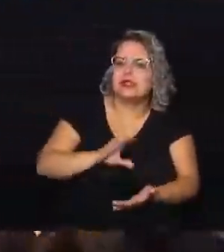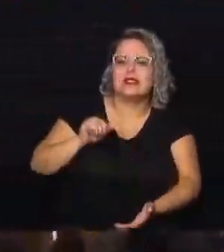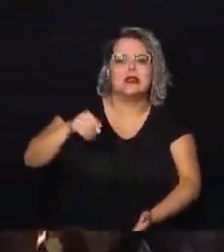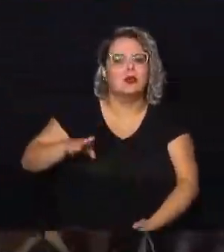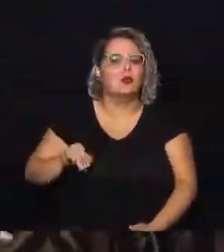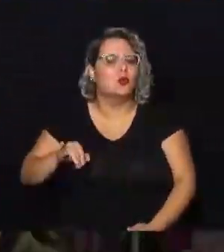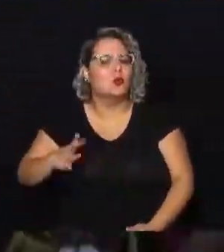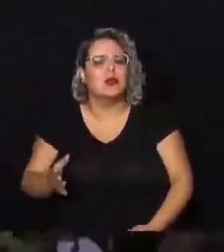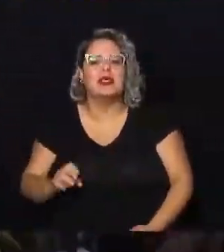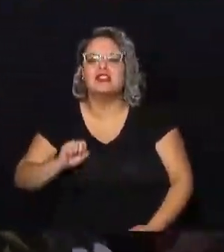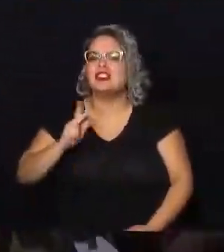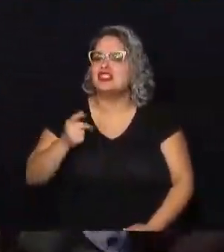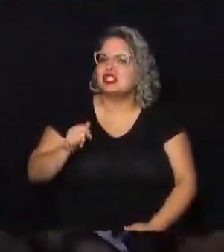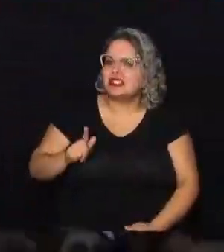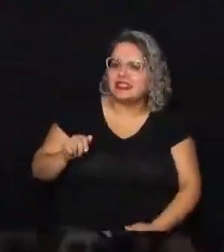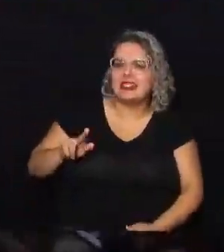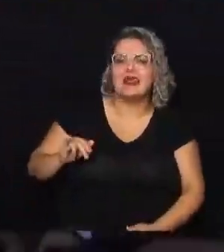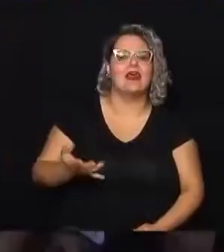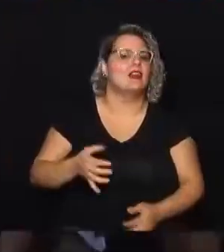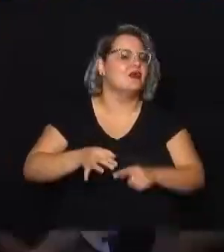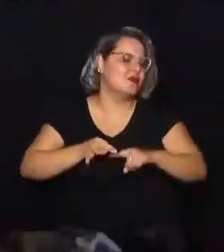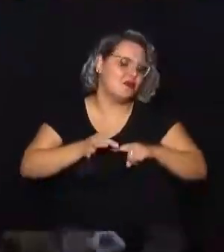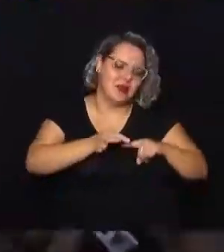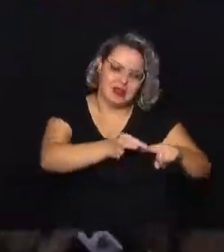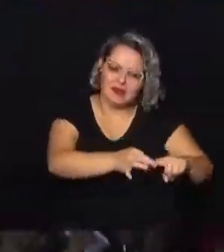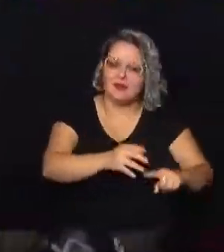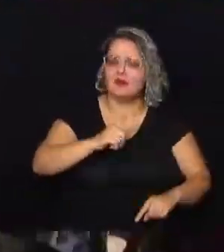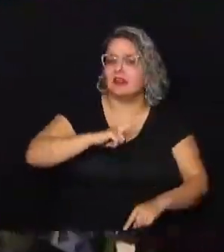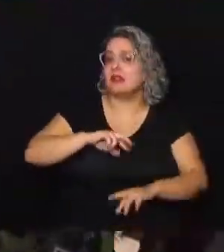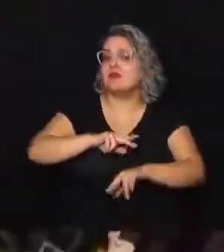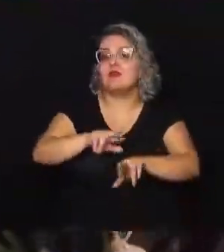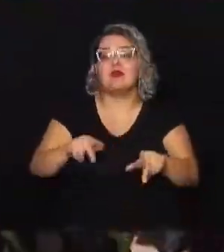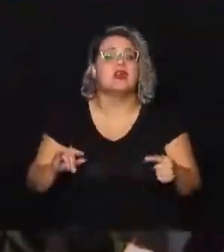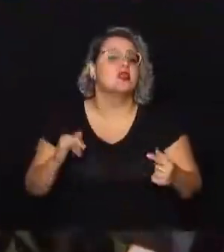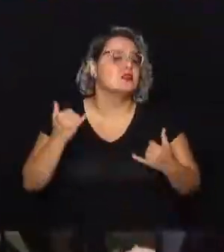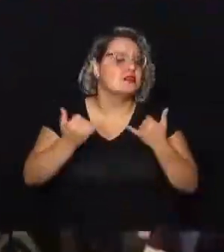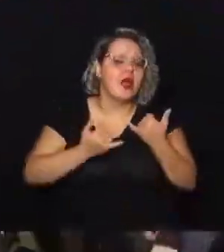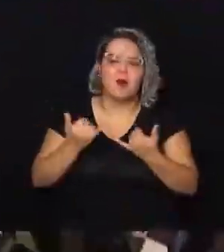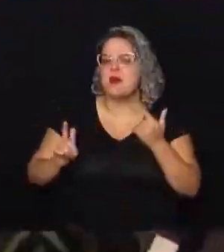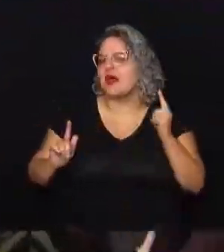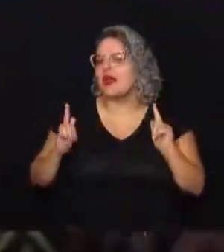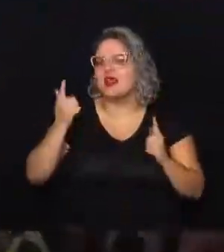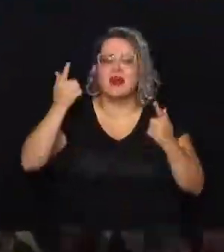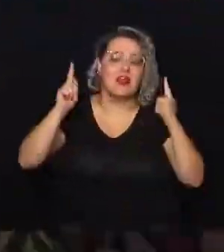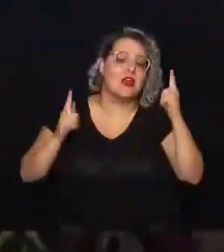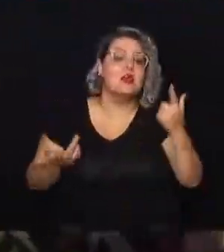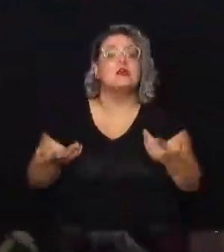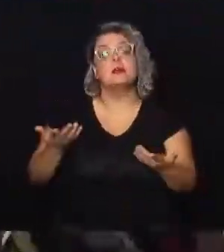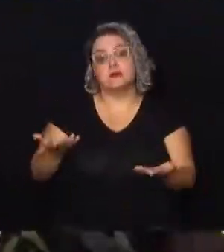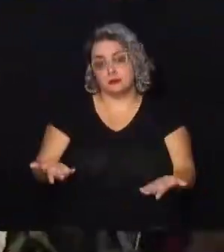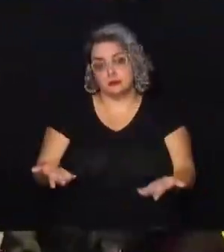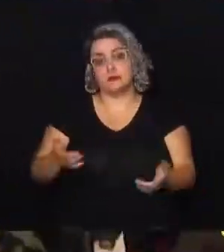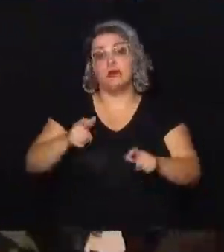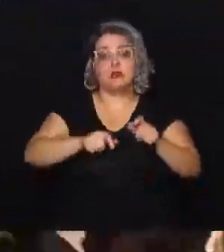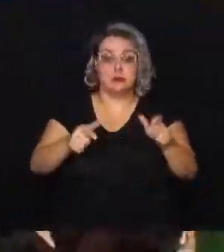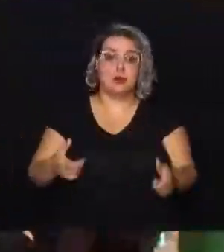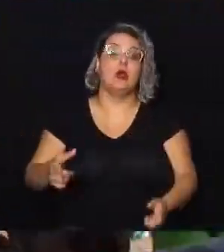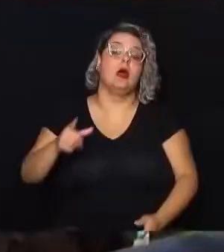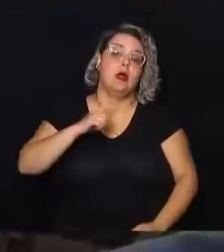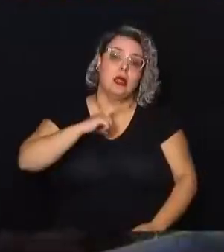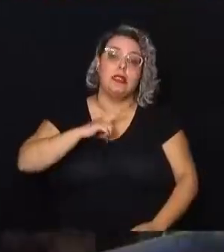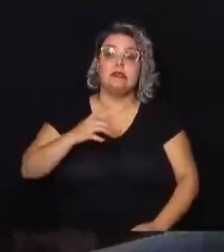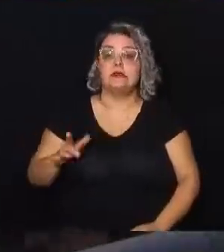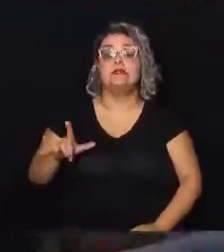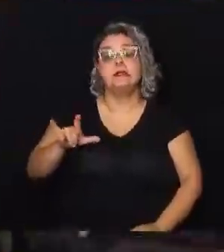né, em bairros mais periféricos, também vão ter bastante brincadeira. Então, eu acho que a gente tem no nosso